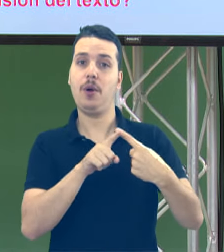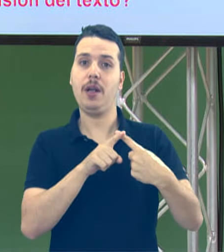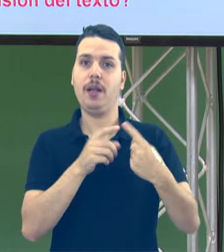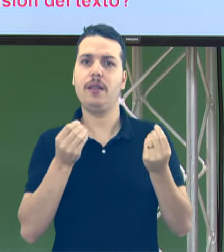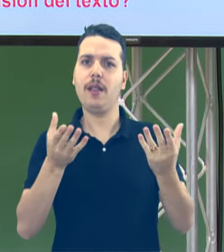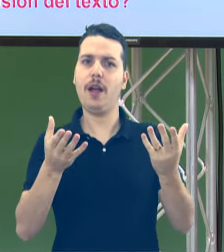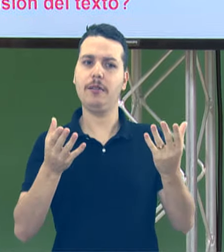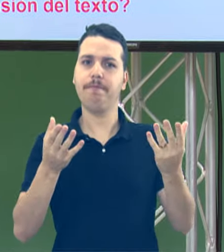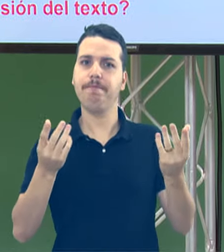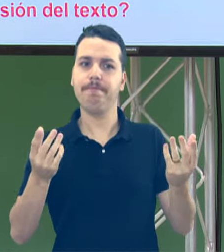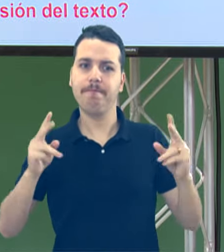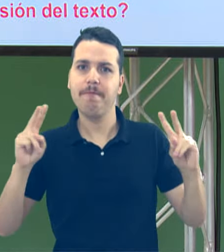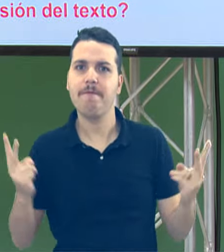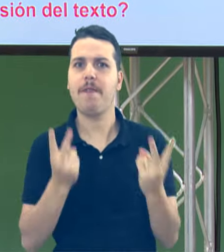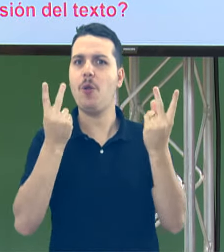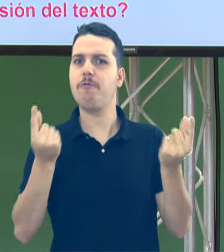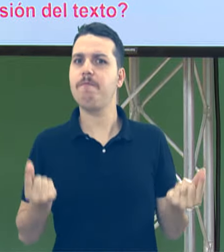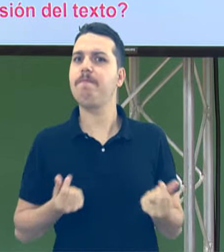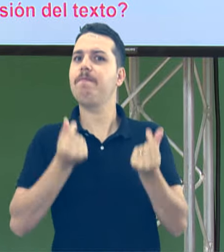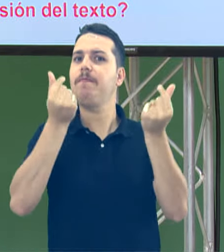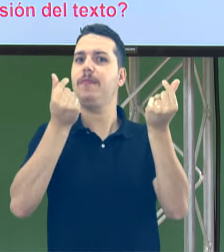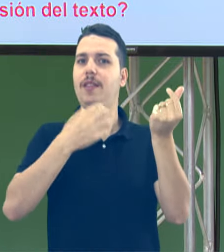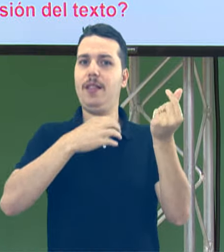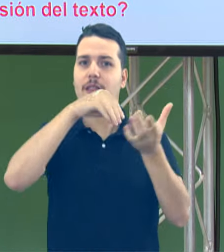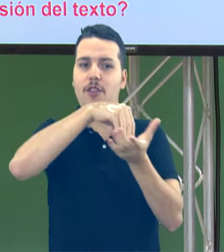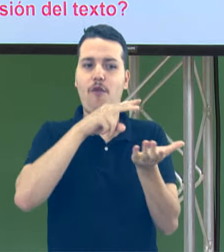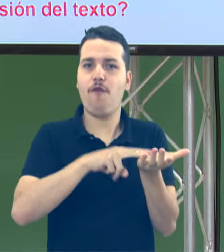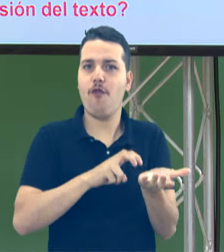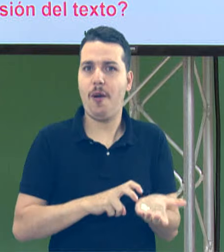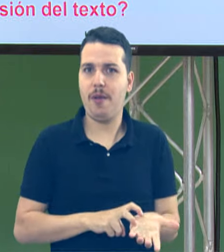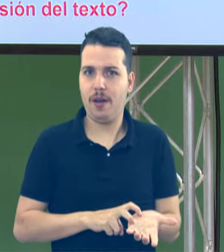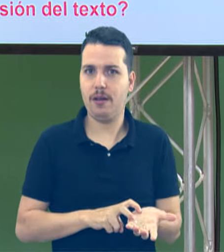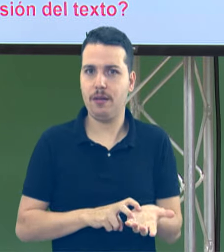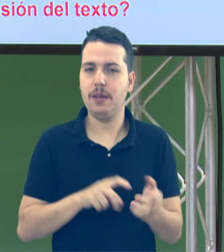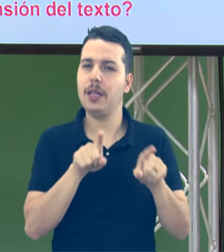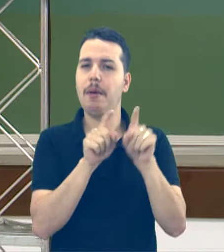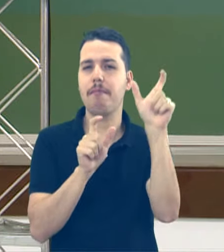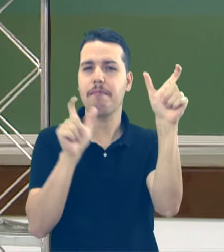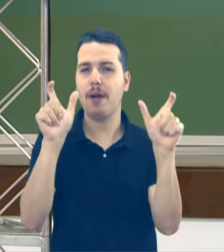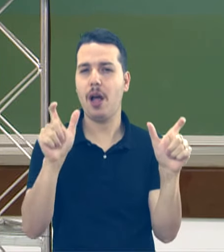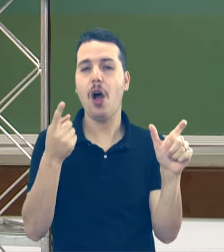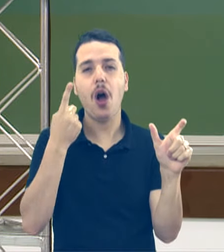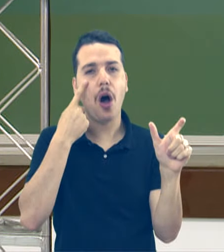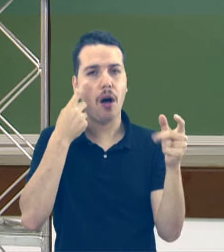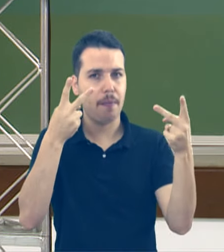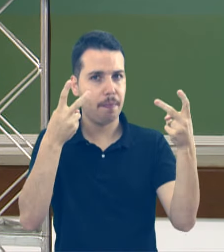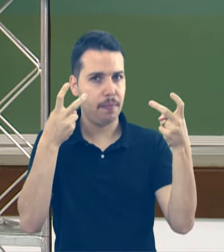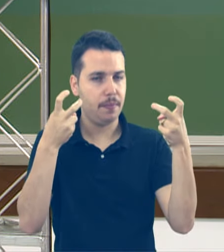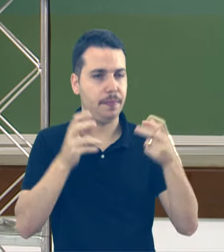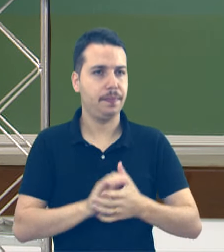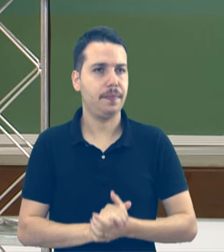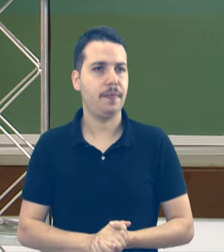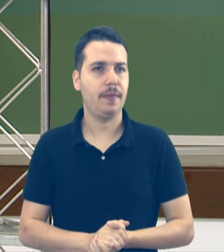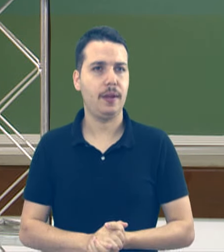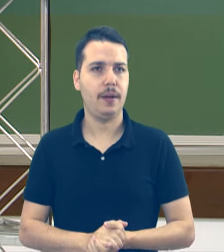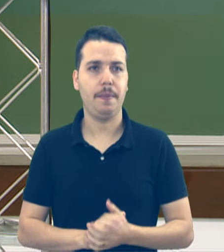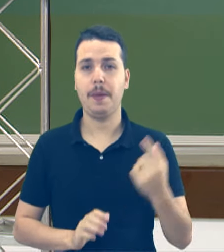vocabulário. Elas especificam alguns termos, inclusive aqui. Vamos observar.